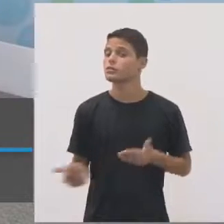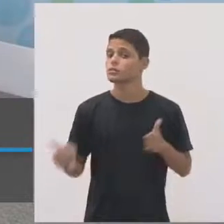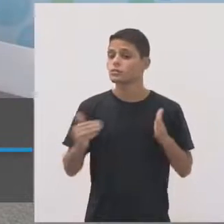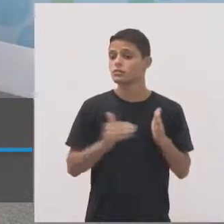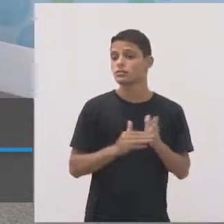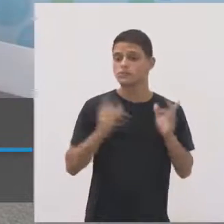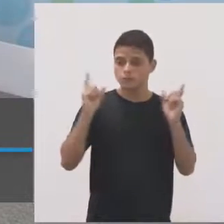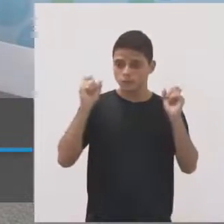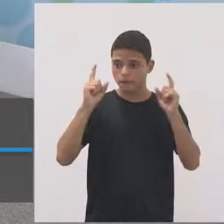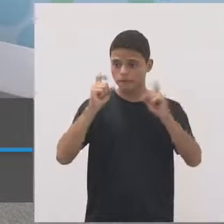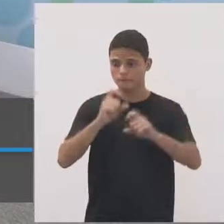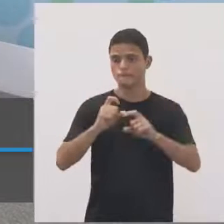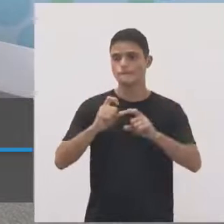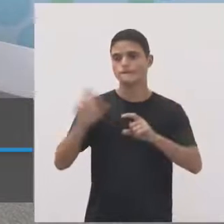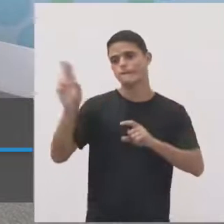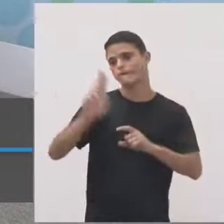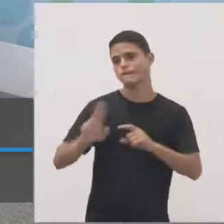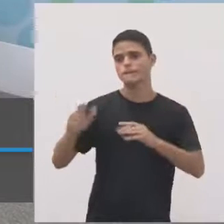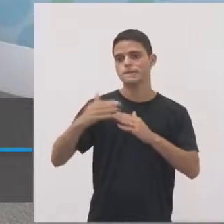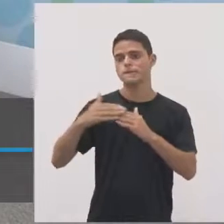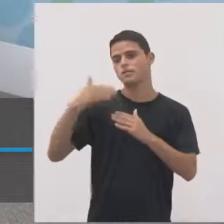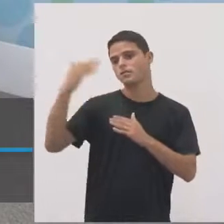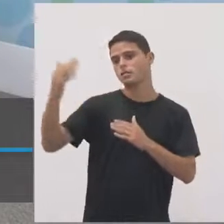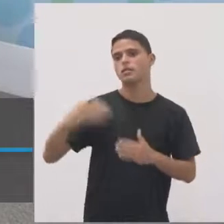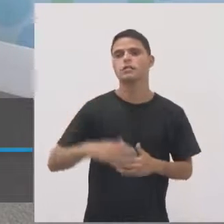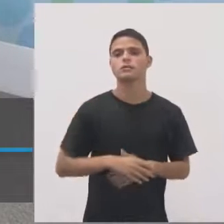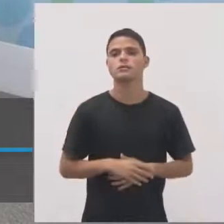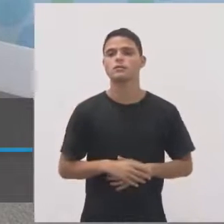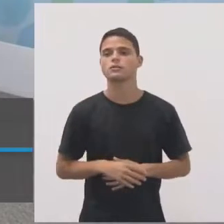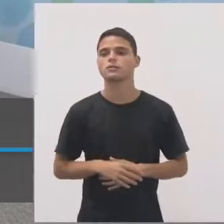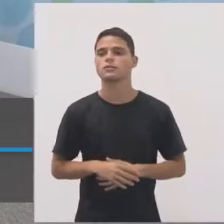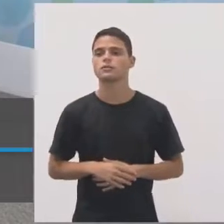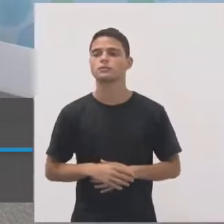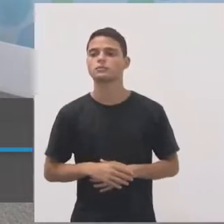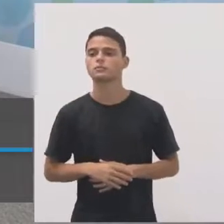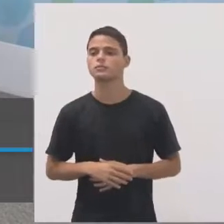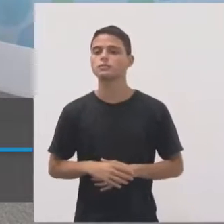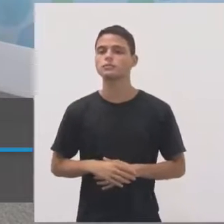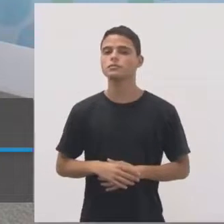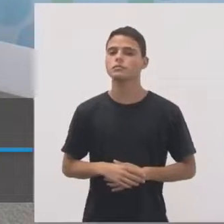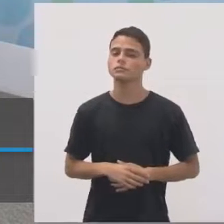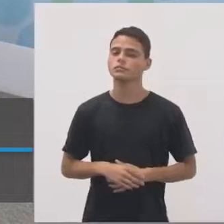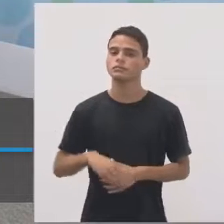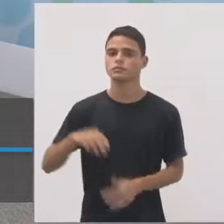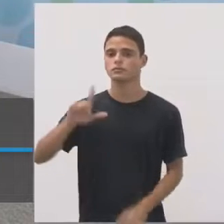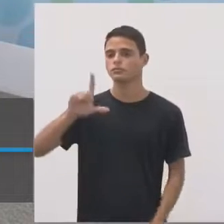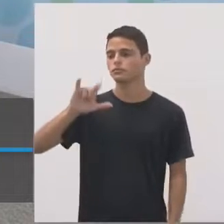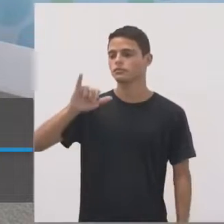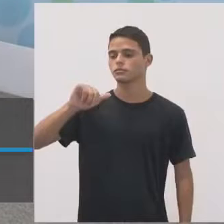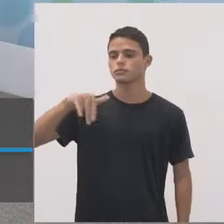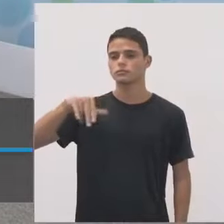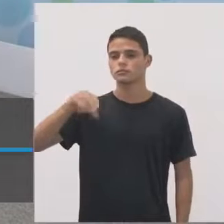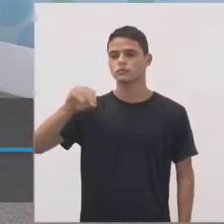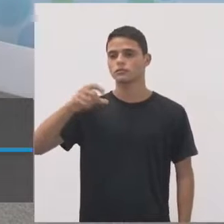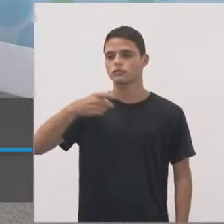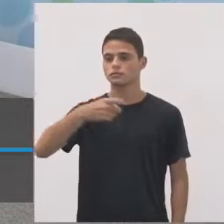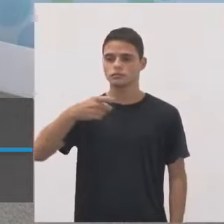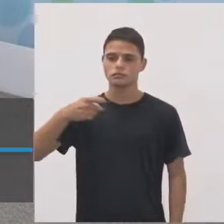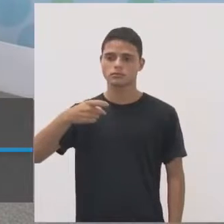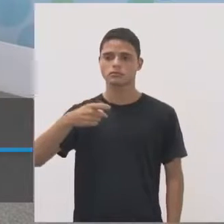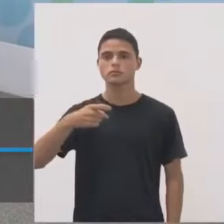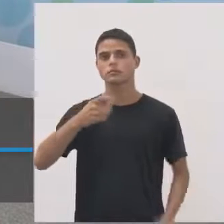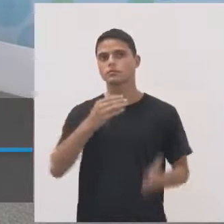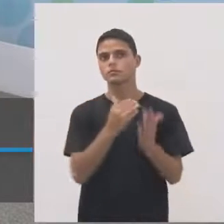Brasil, que é mais usado lá fora, mas está chegando também no Brasil, eu vou falar rapidinho para vocês. Mas o Linux, ele é feito mais para empresas que